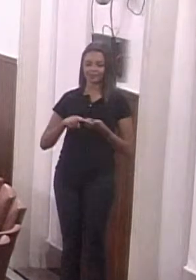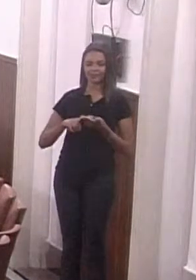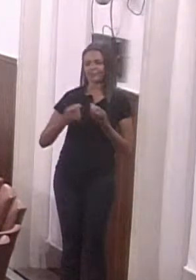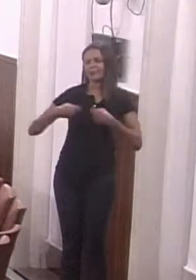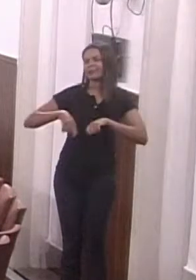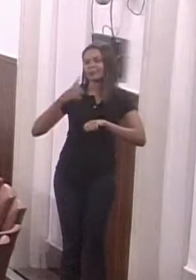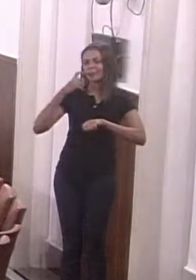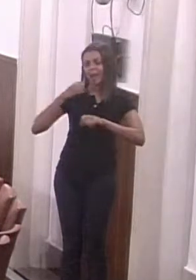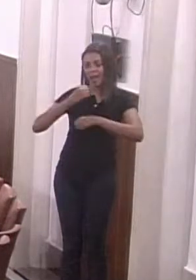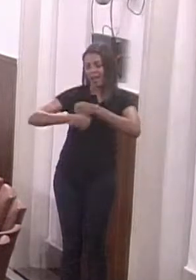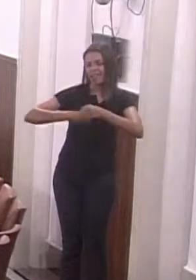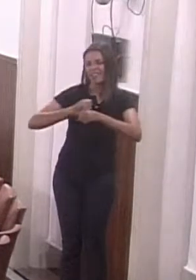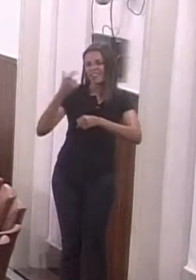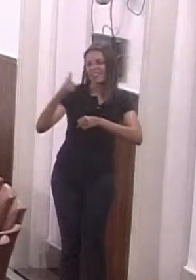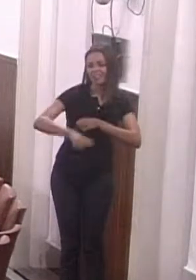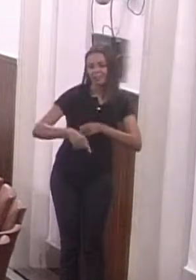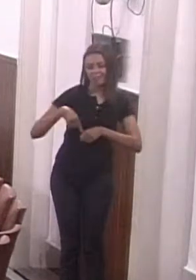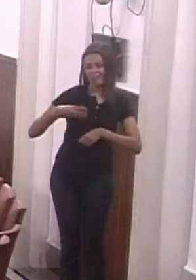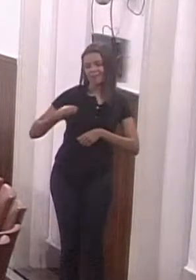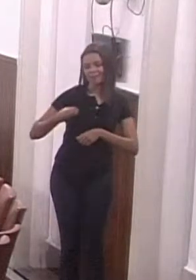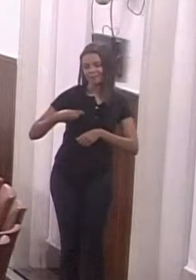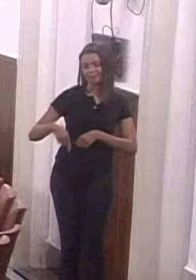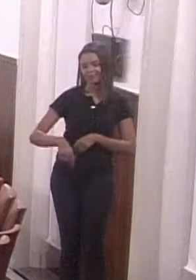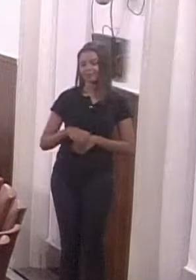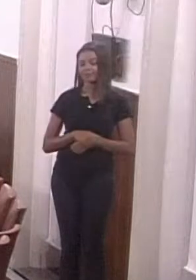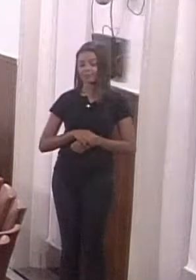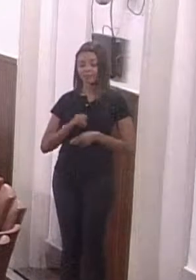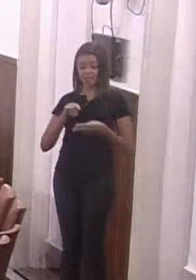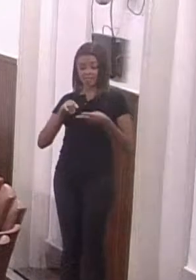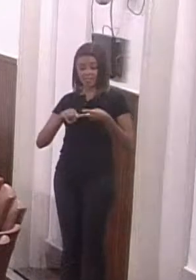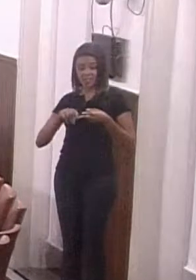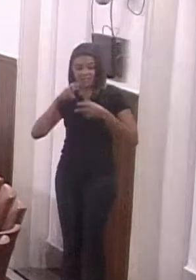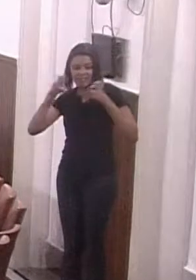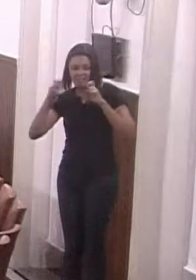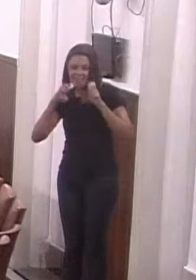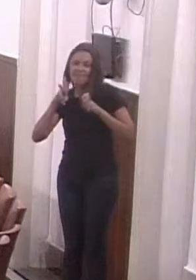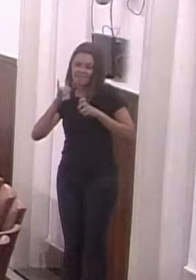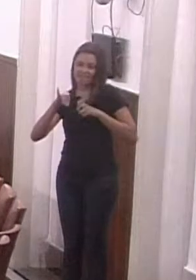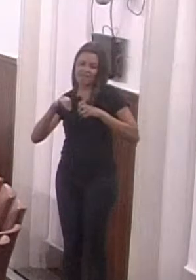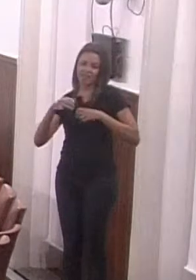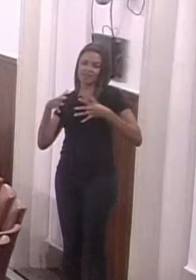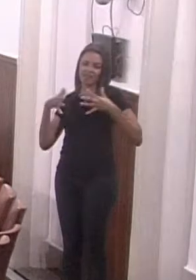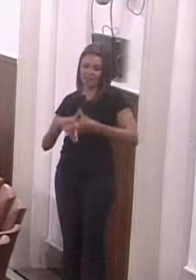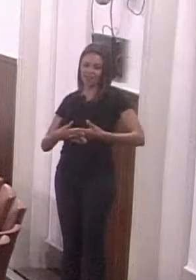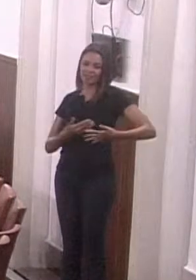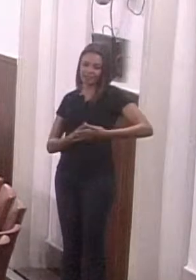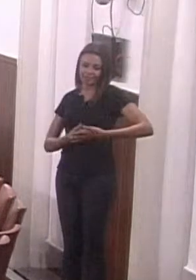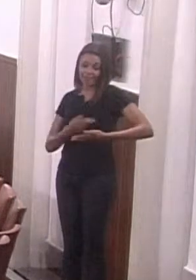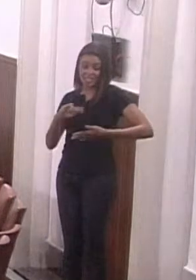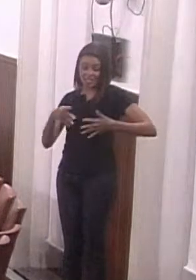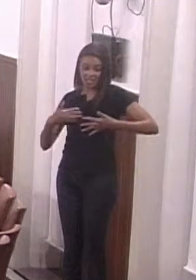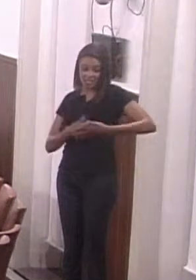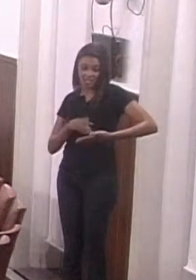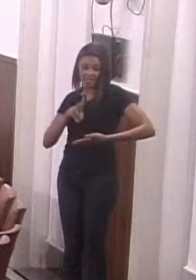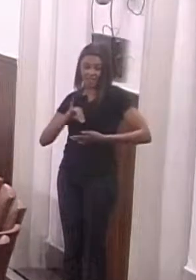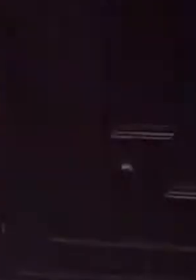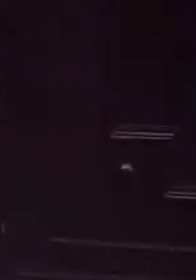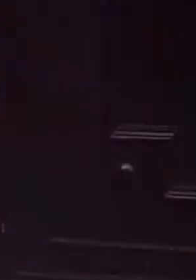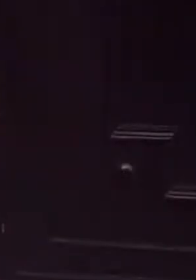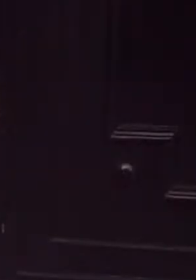chora, que ano que vem você está aqui de novo. Se ficar gritando, vai fazer mal para seu neném vai nascer